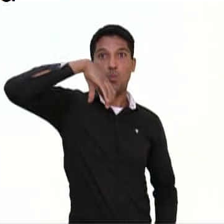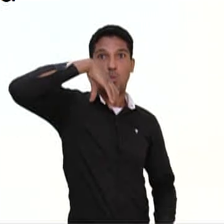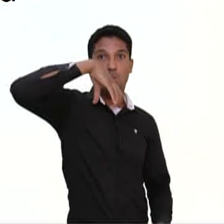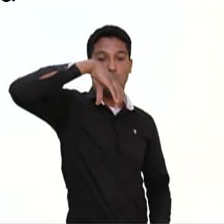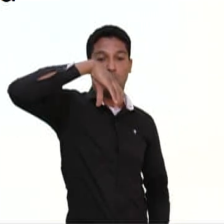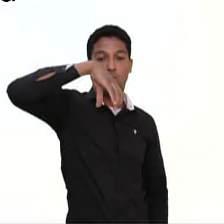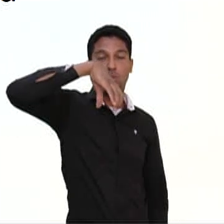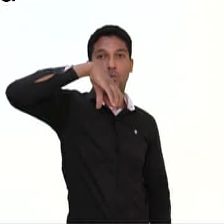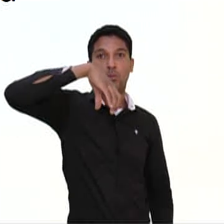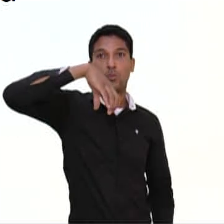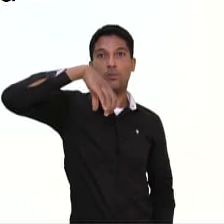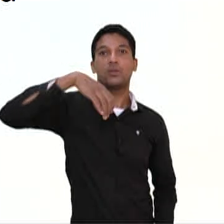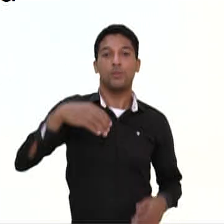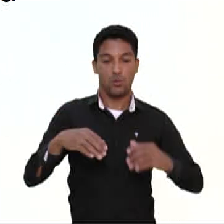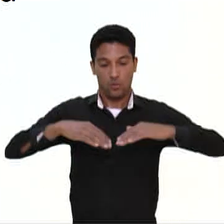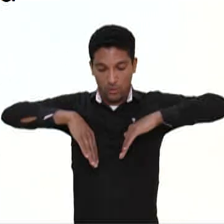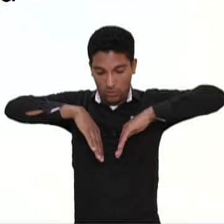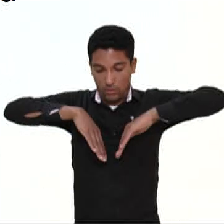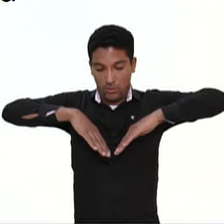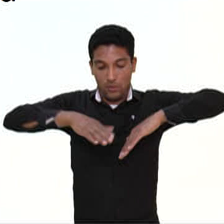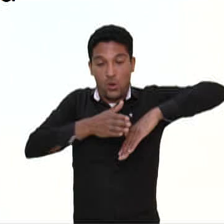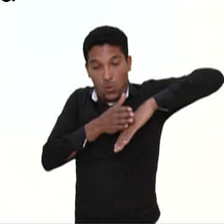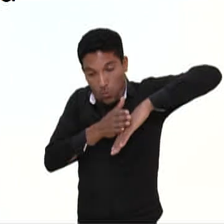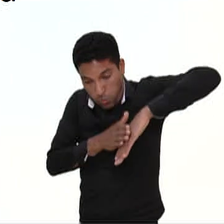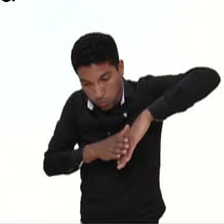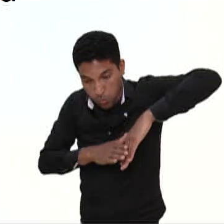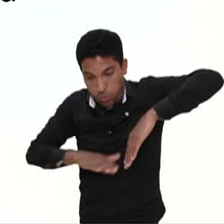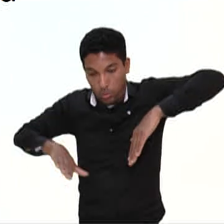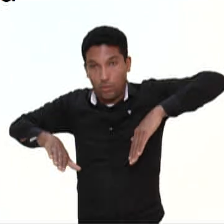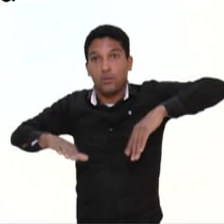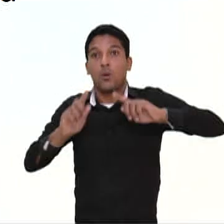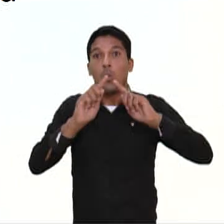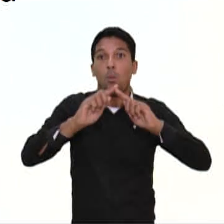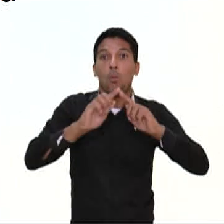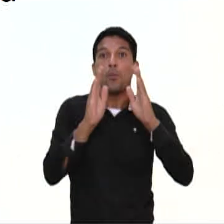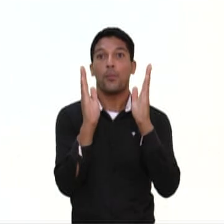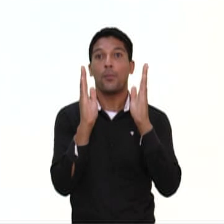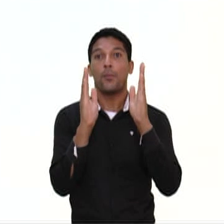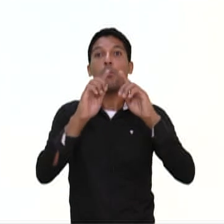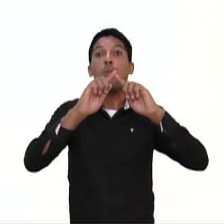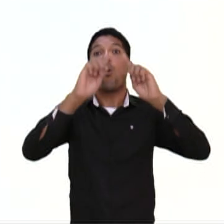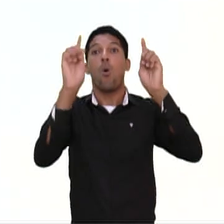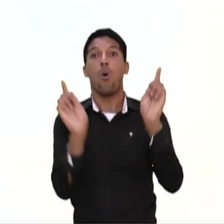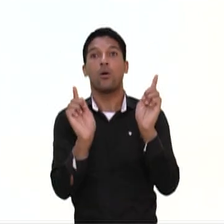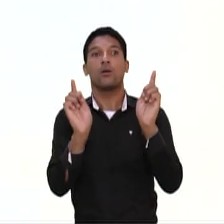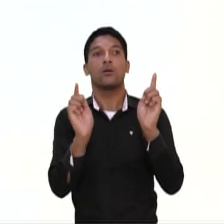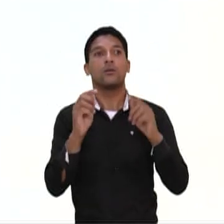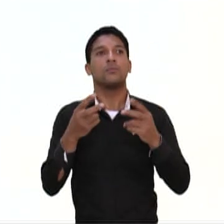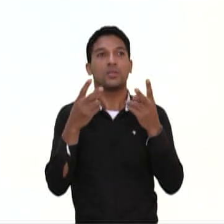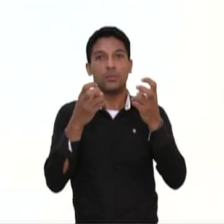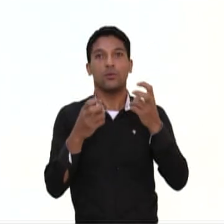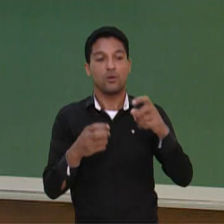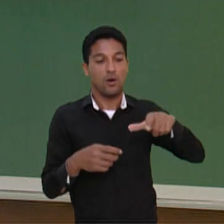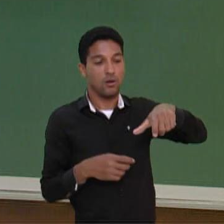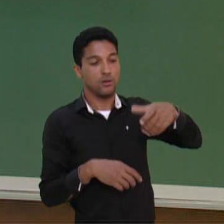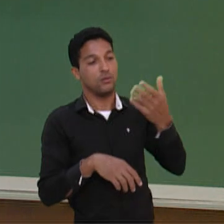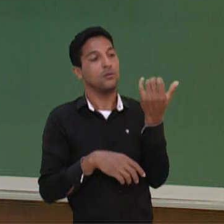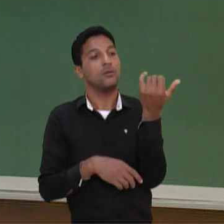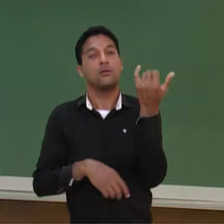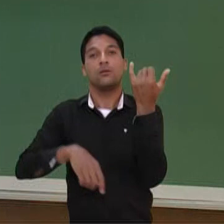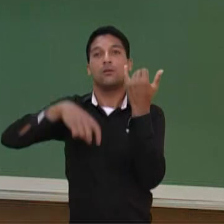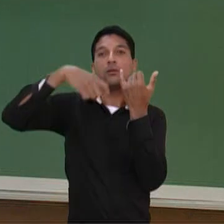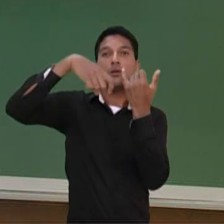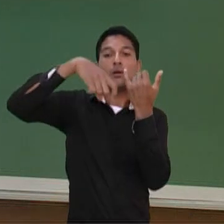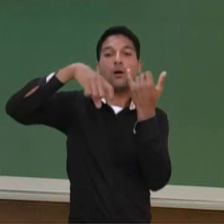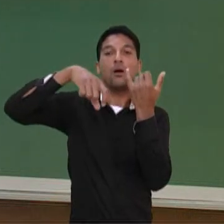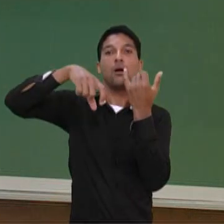cálculos. Então, aqui nós temos uma equação que vai descrever essa curva aqui, ó. Olha só que bacana.